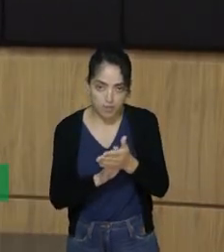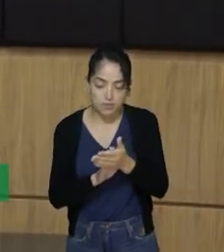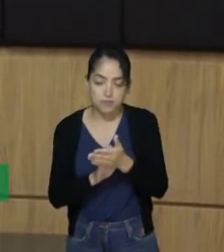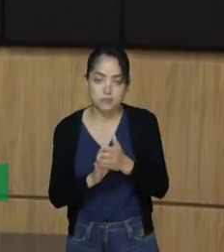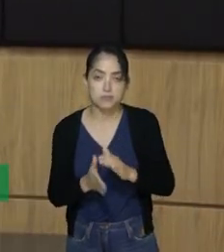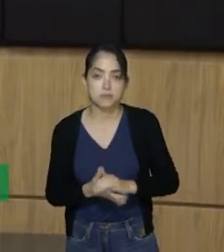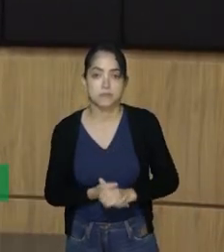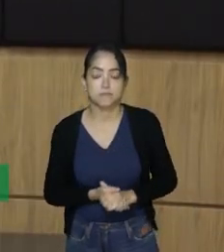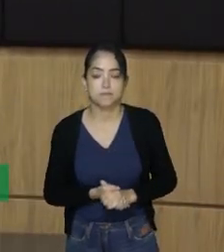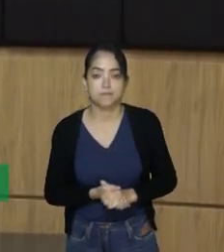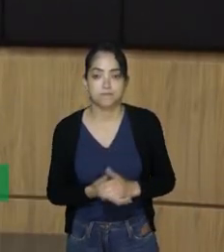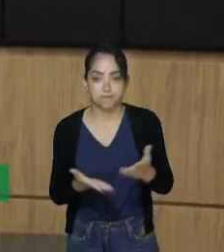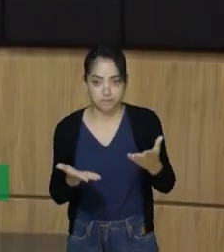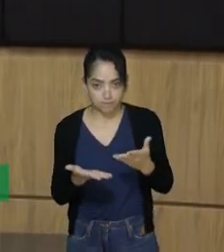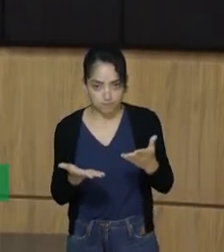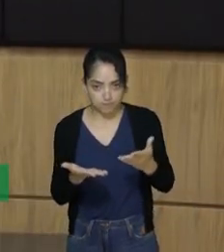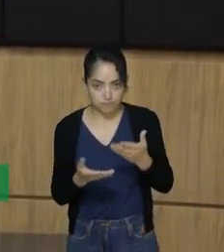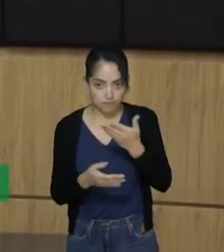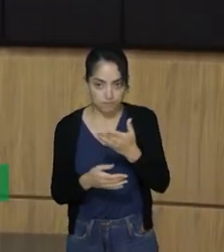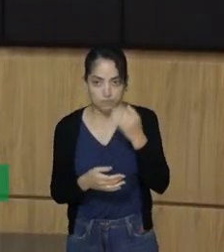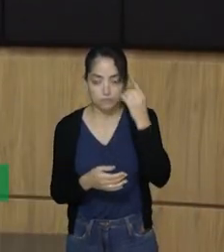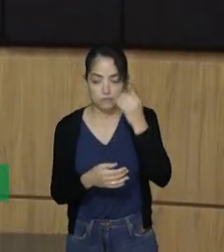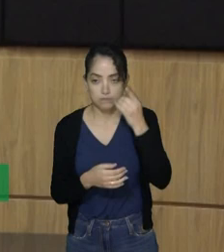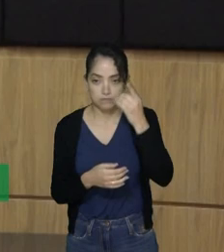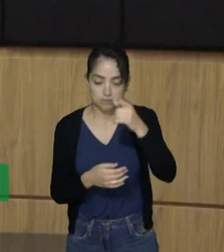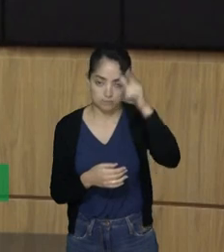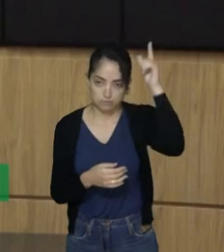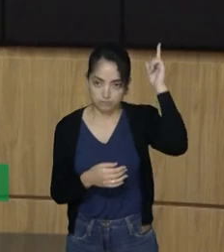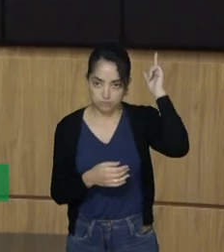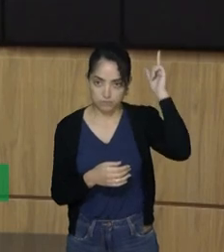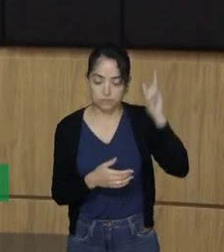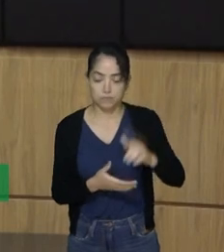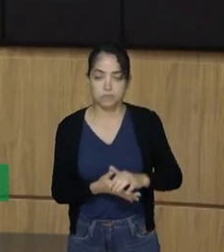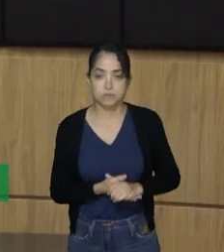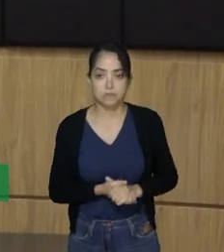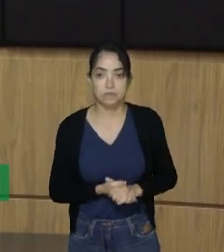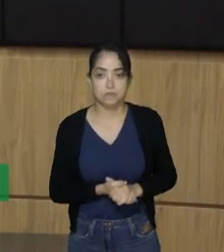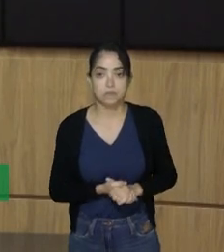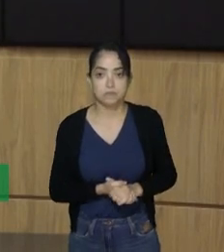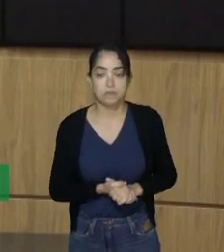Excelência. Agora sim, deputado Sargento Lima.